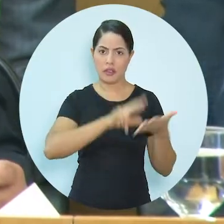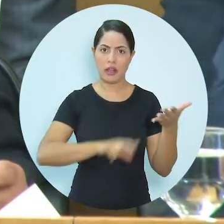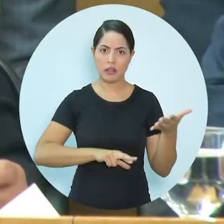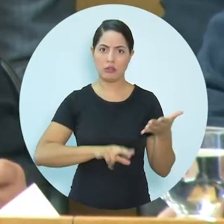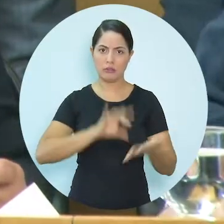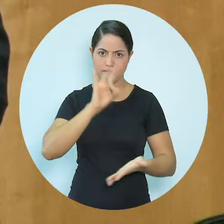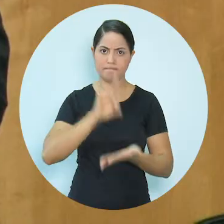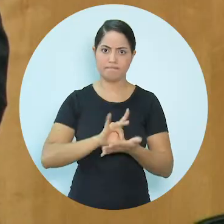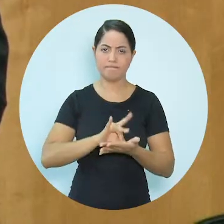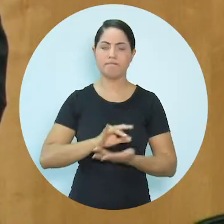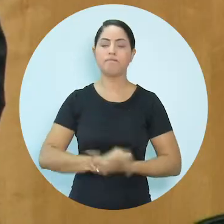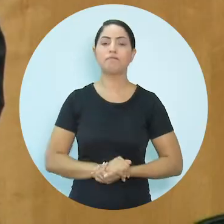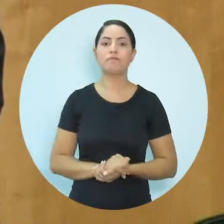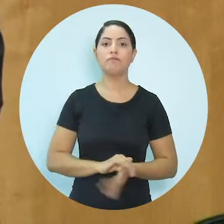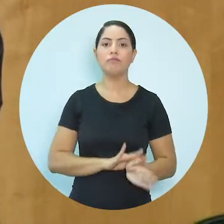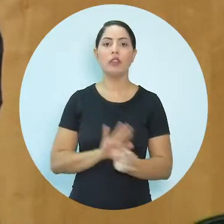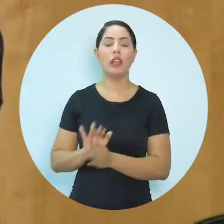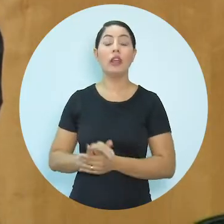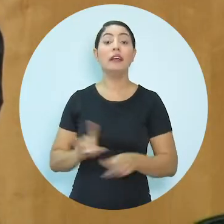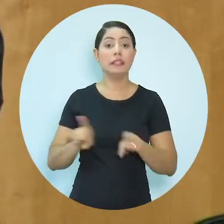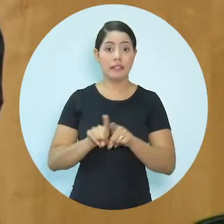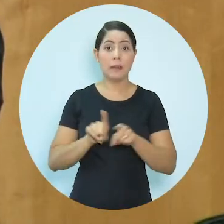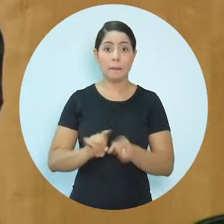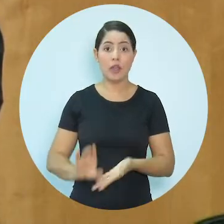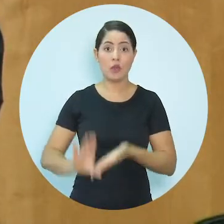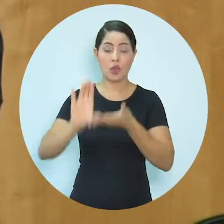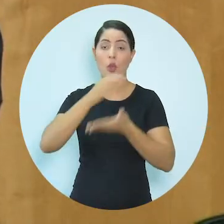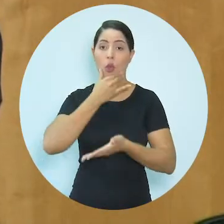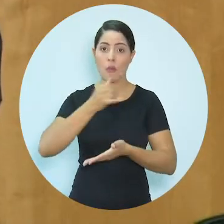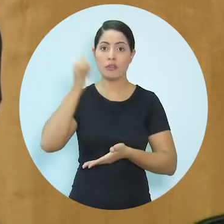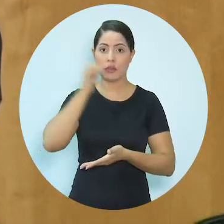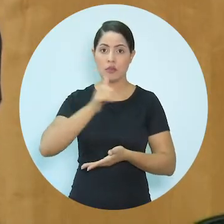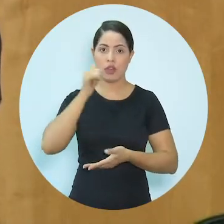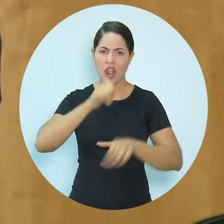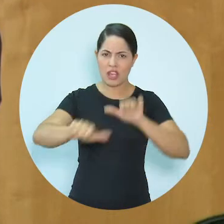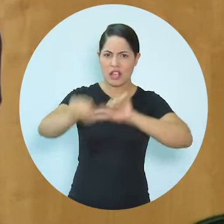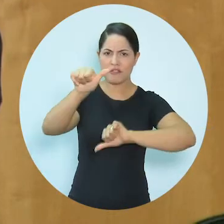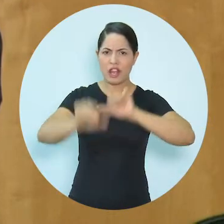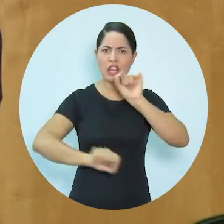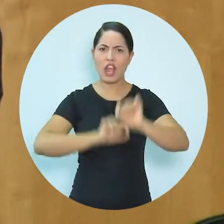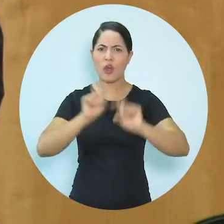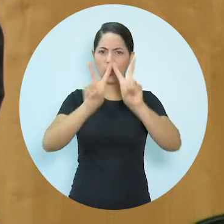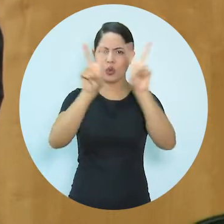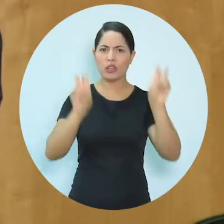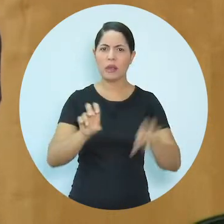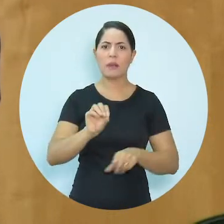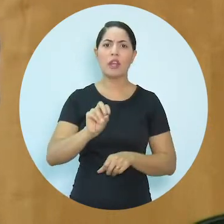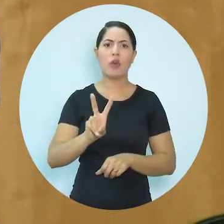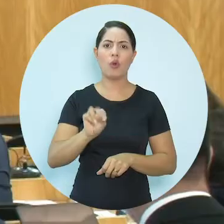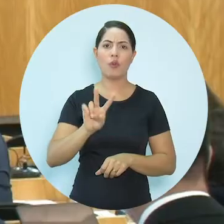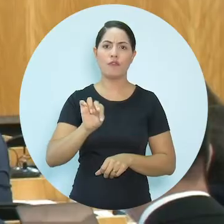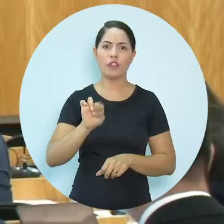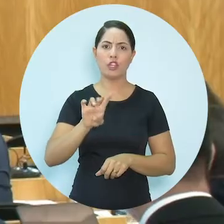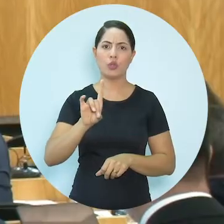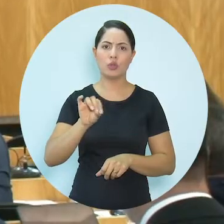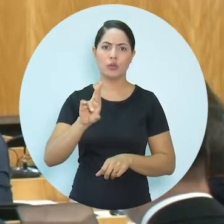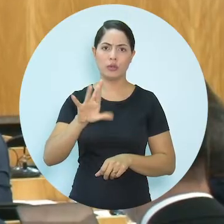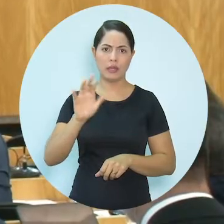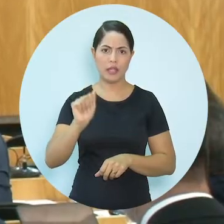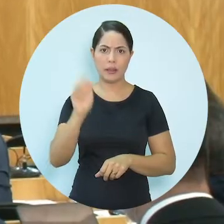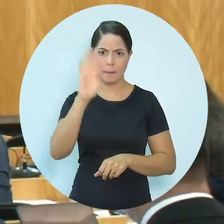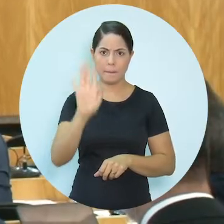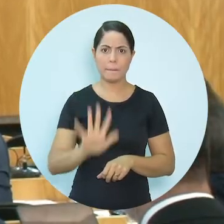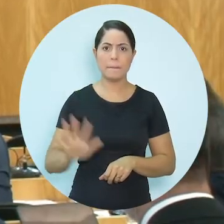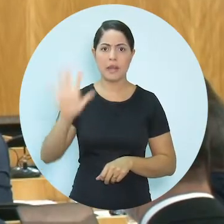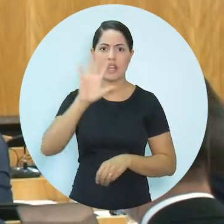conselheira relatora. Os conselheiros e conselheiras ainda avaliaram o provimento que dispõe sobre a Ouvidoria Nacional. Alterações foram